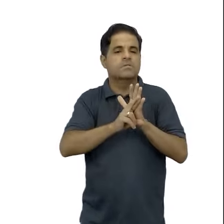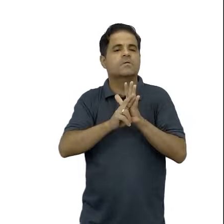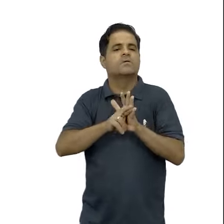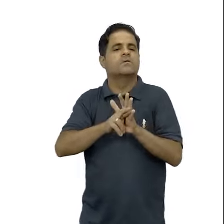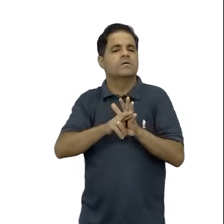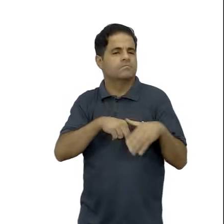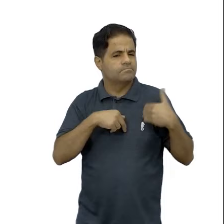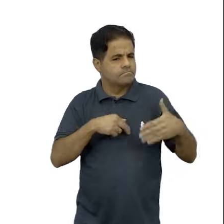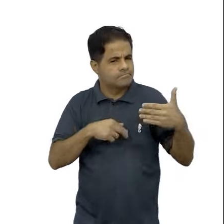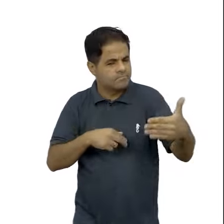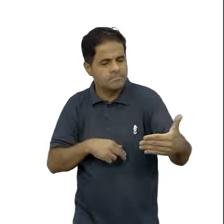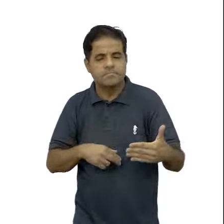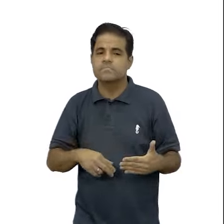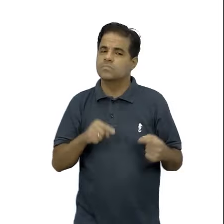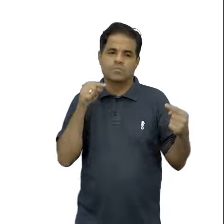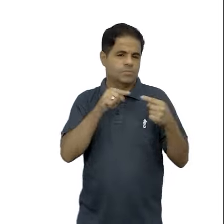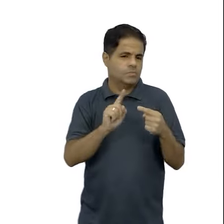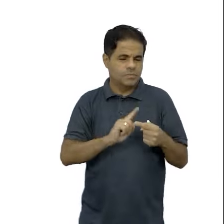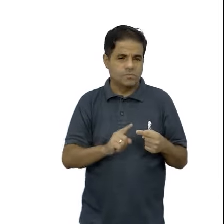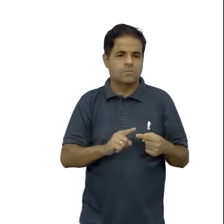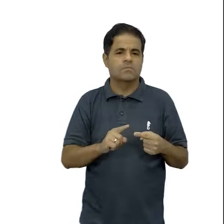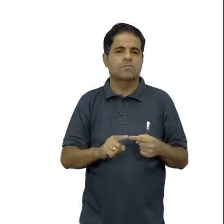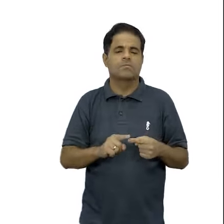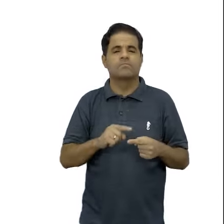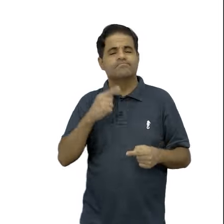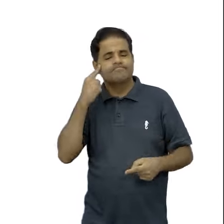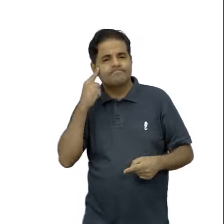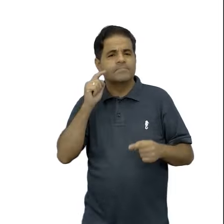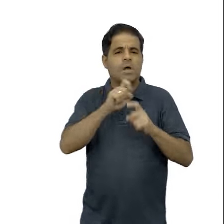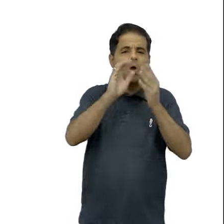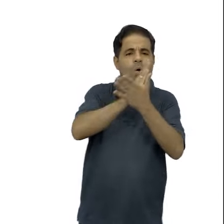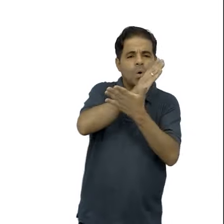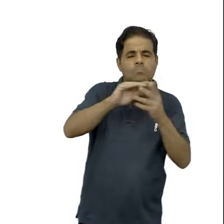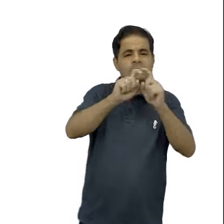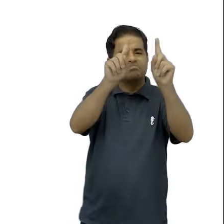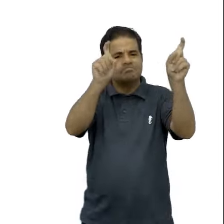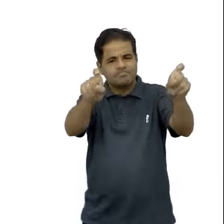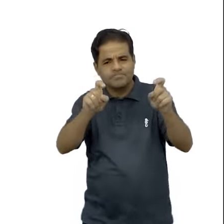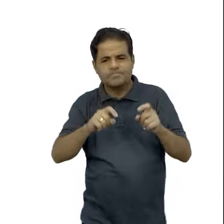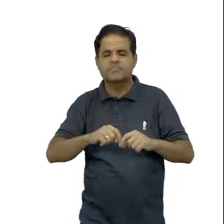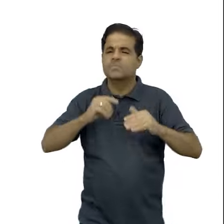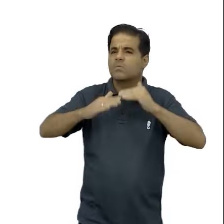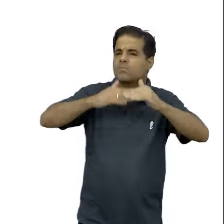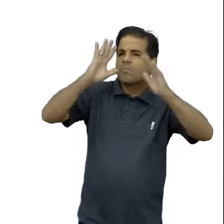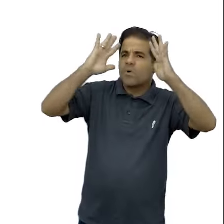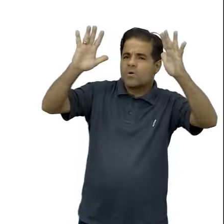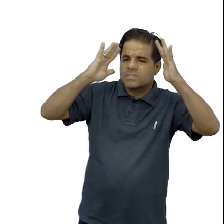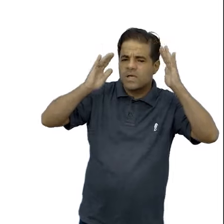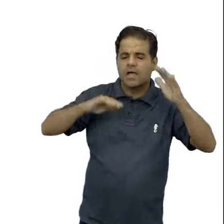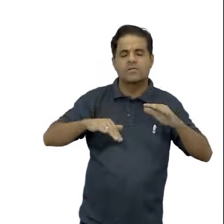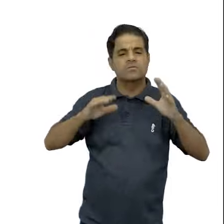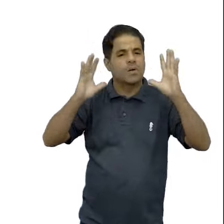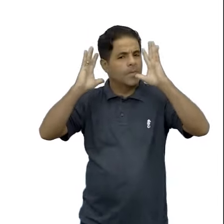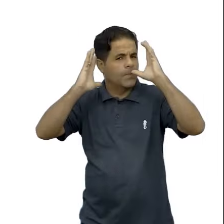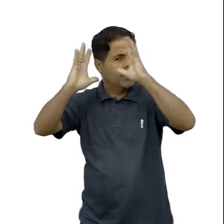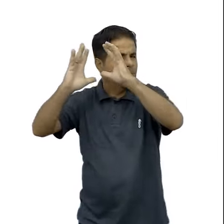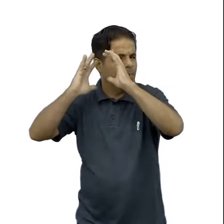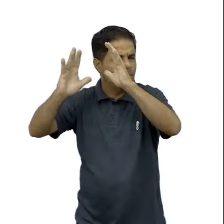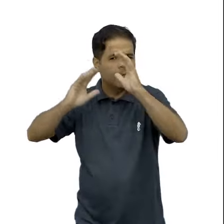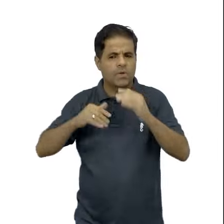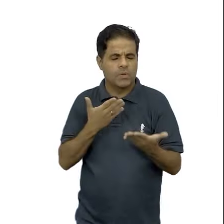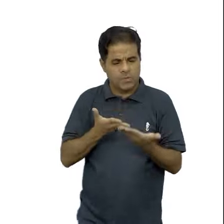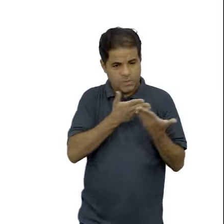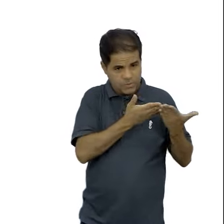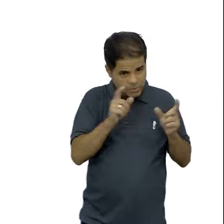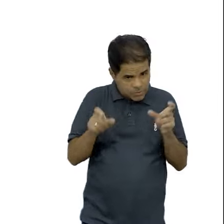convencionais e não convencionais, e também as conjecturas e processos de raciocínio que os estudantes